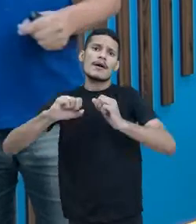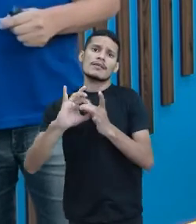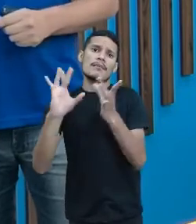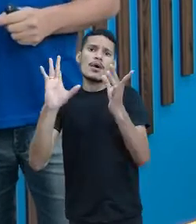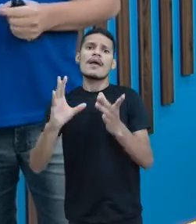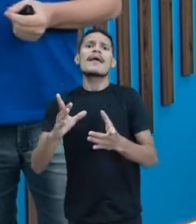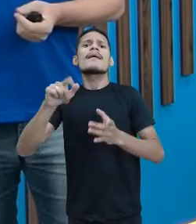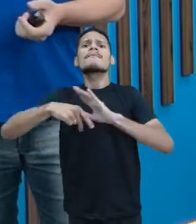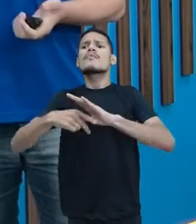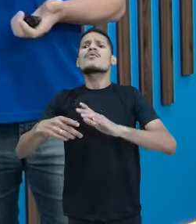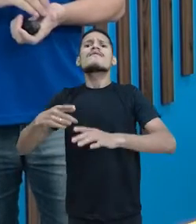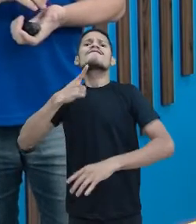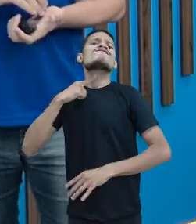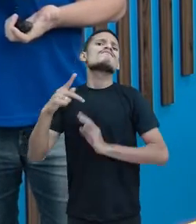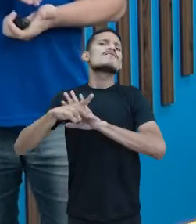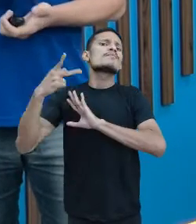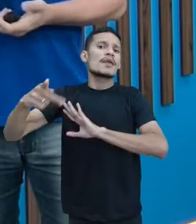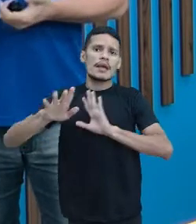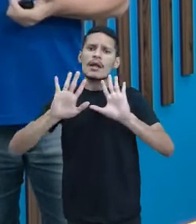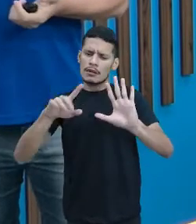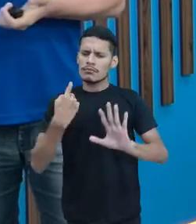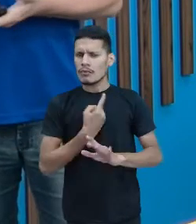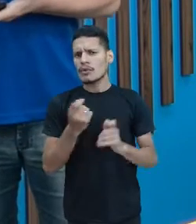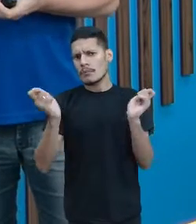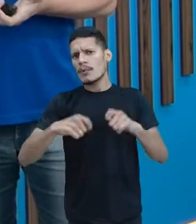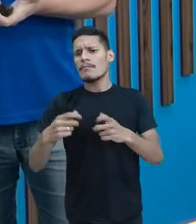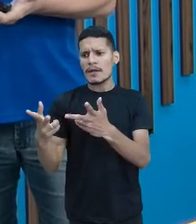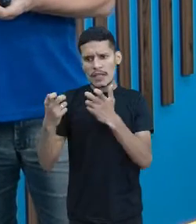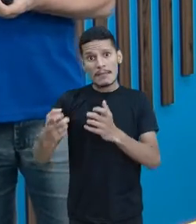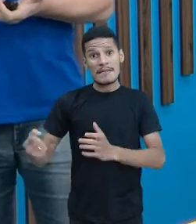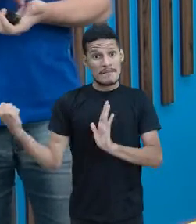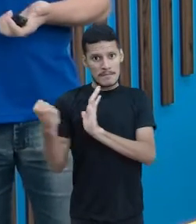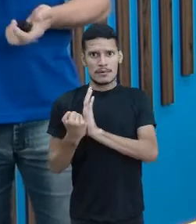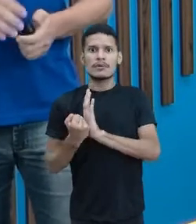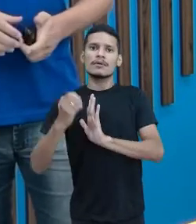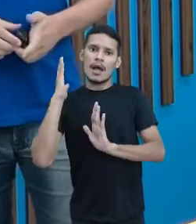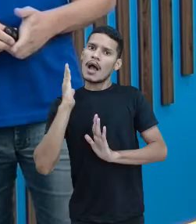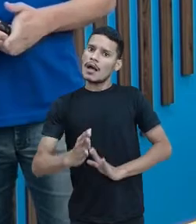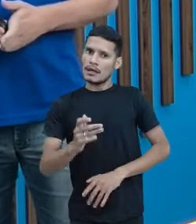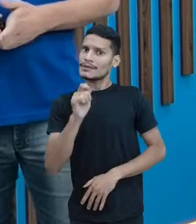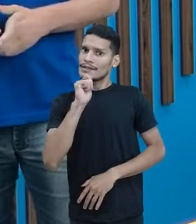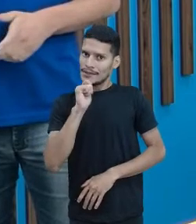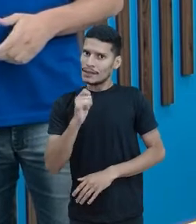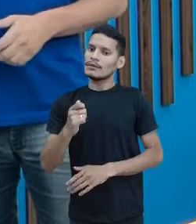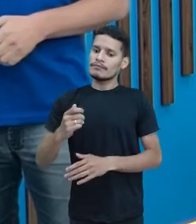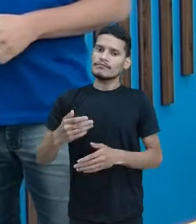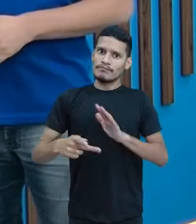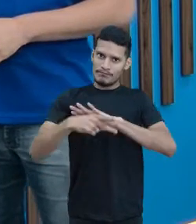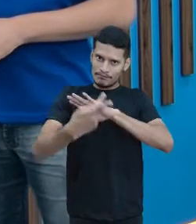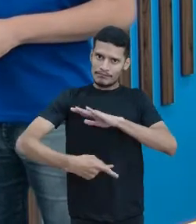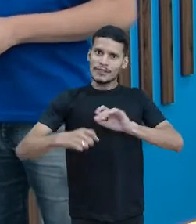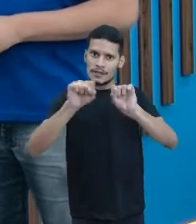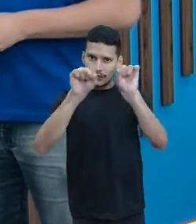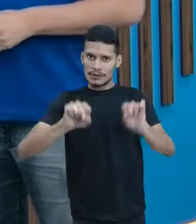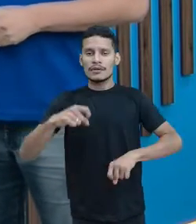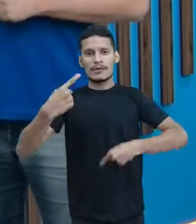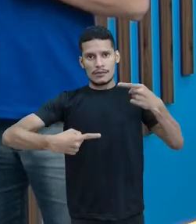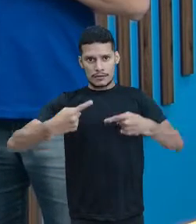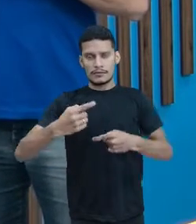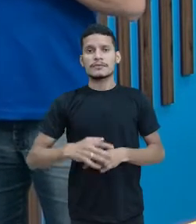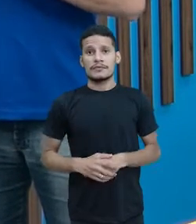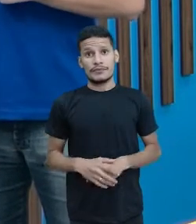eles querem. Né? Então, a gente ainda consegue perceber essa marca no nosso sistema político ainda hoje, tá bom? E